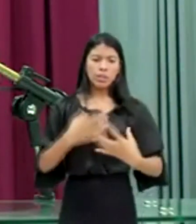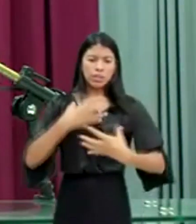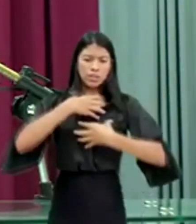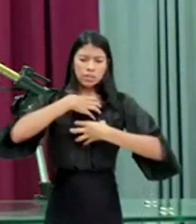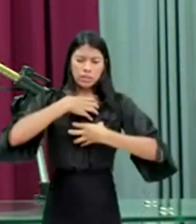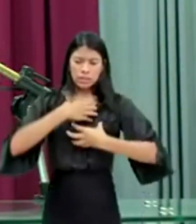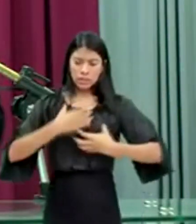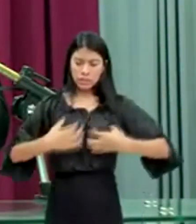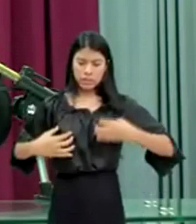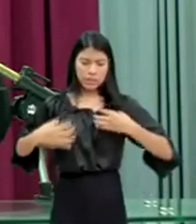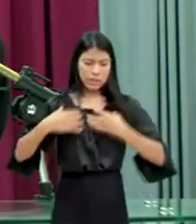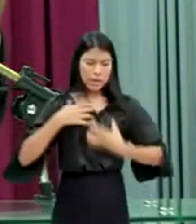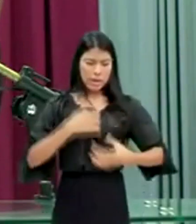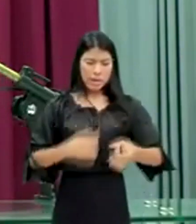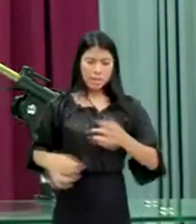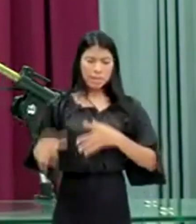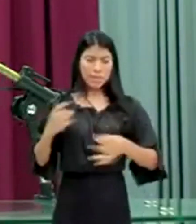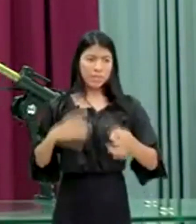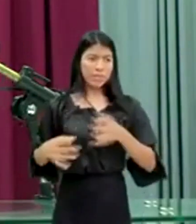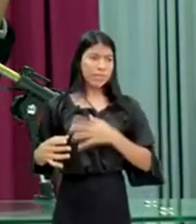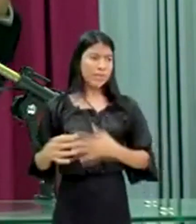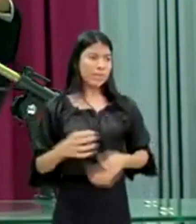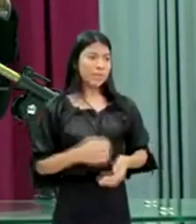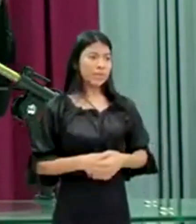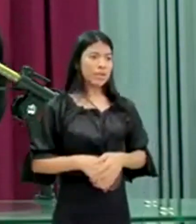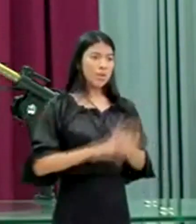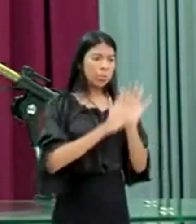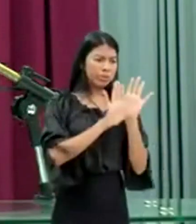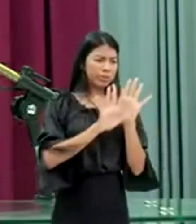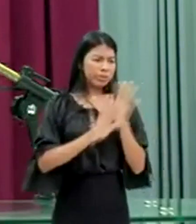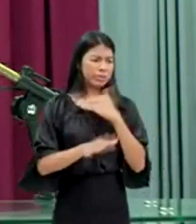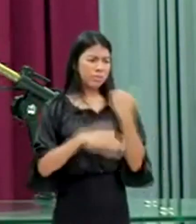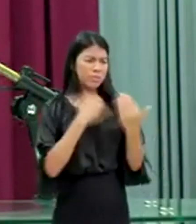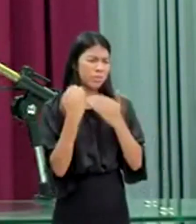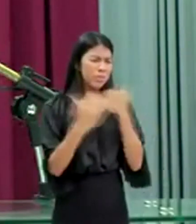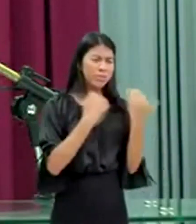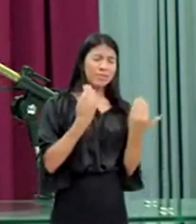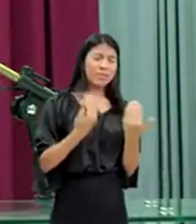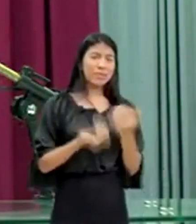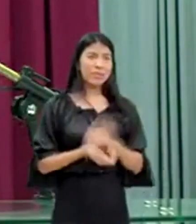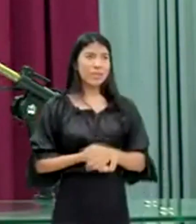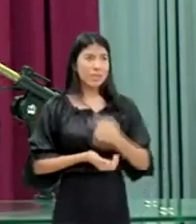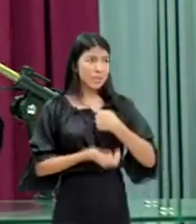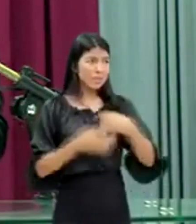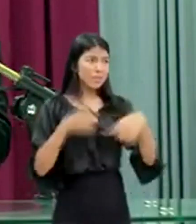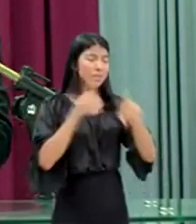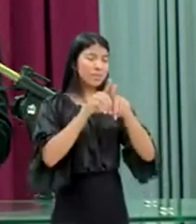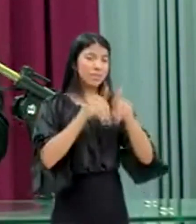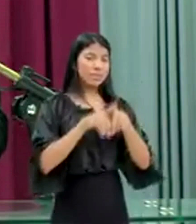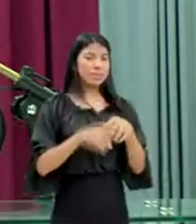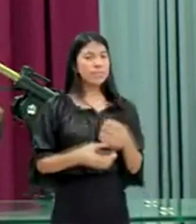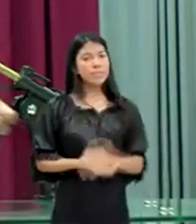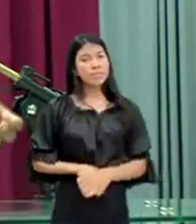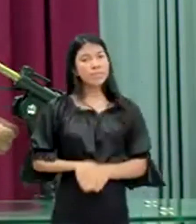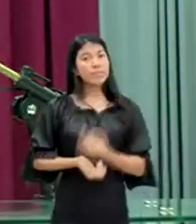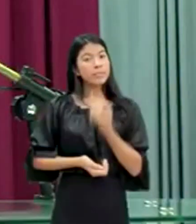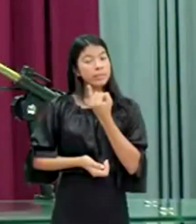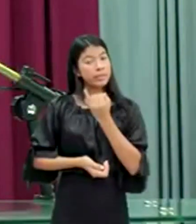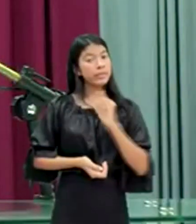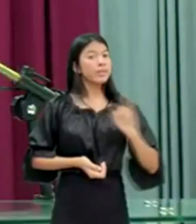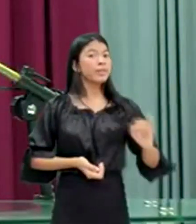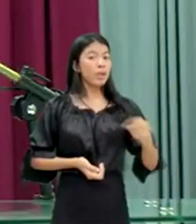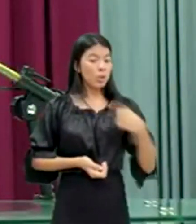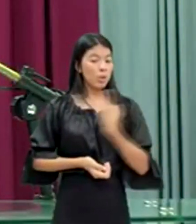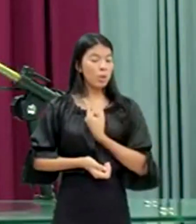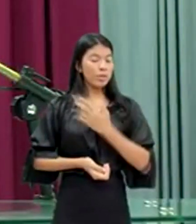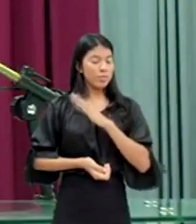assombrados? Está morrendo muita gente, ai, será que eu vou morrer? Se morrermos é ganho, como